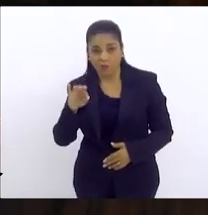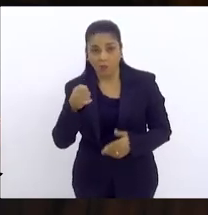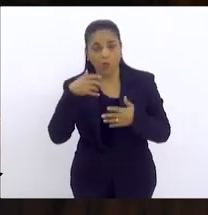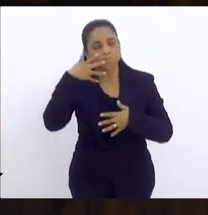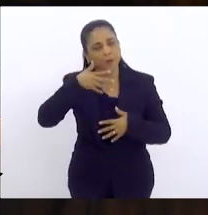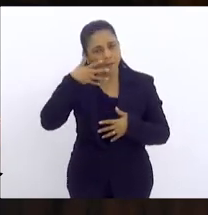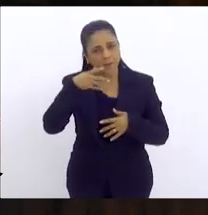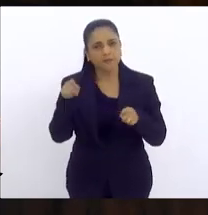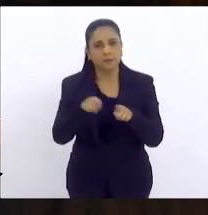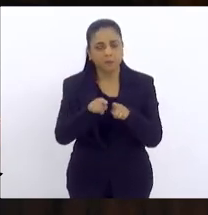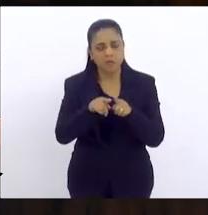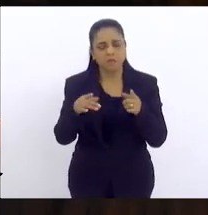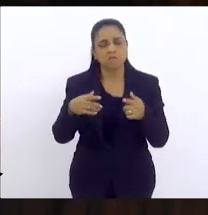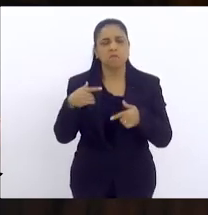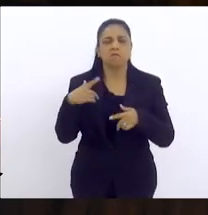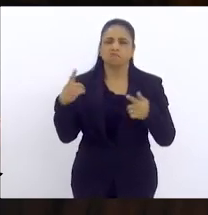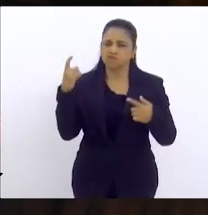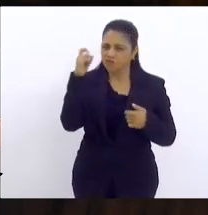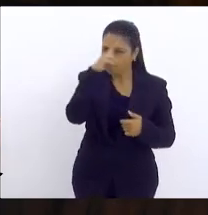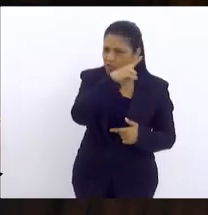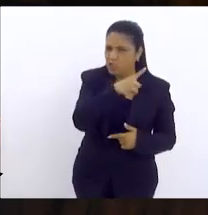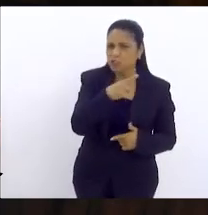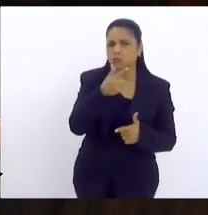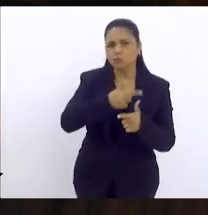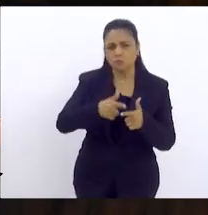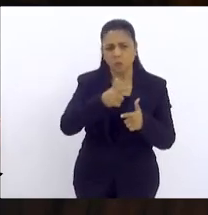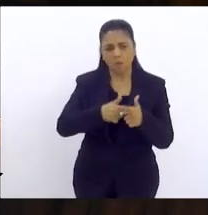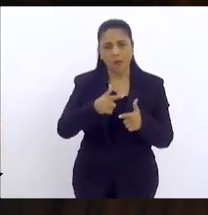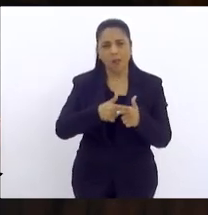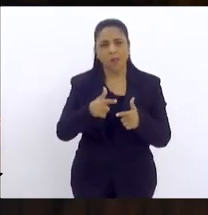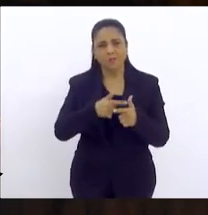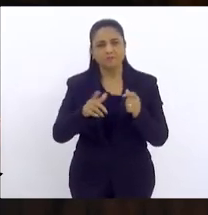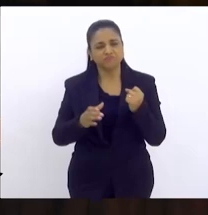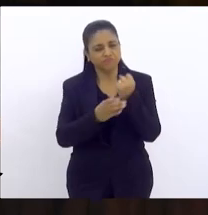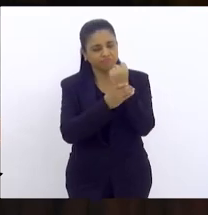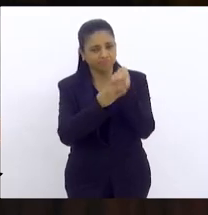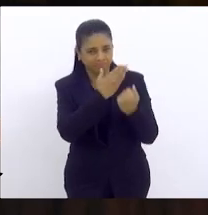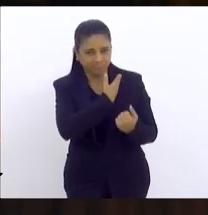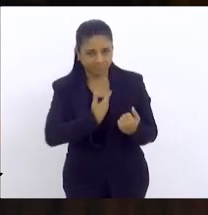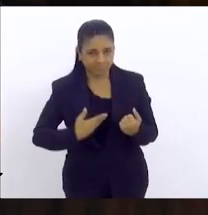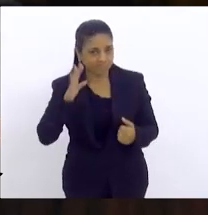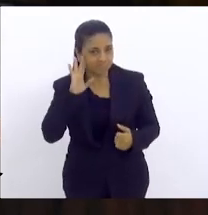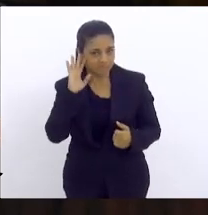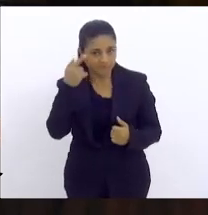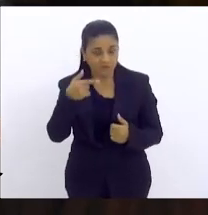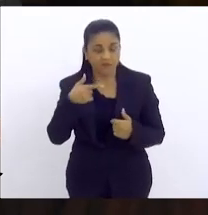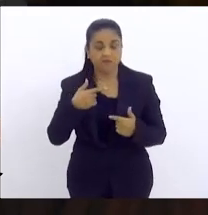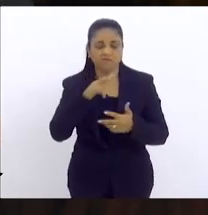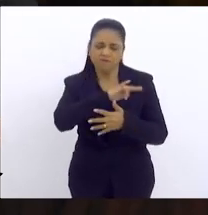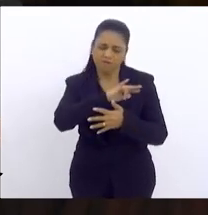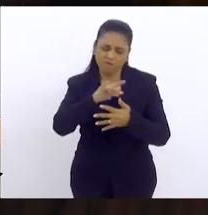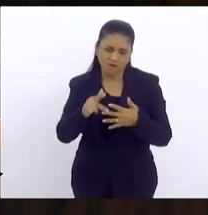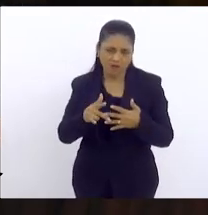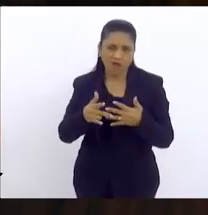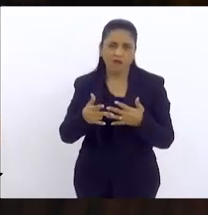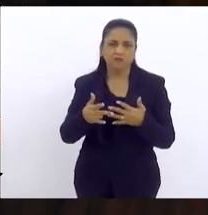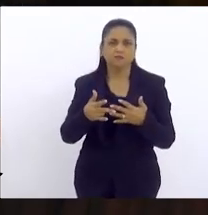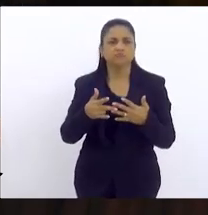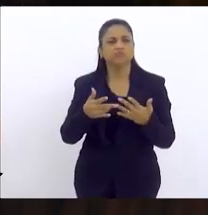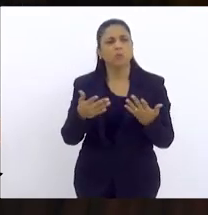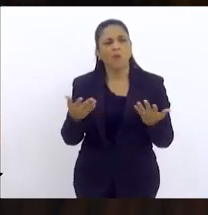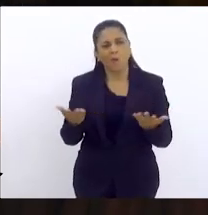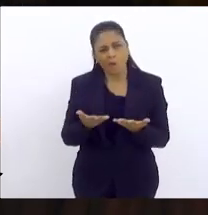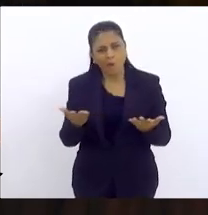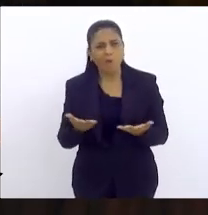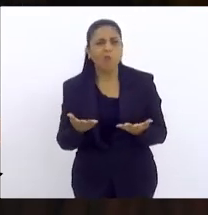mais hoje com tantas narrativas porque se for perguntar qual é é claro que nós podemos aproveitar algumas